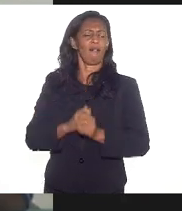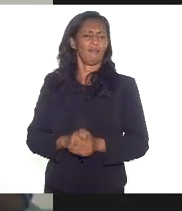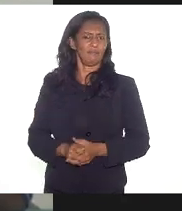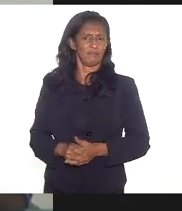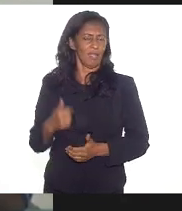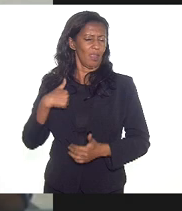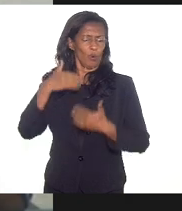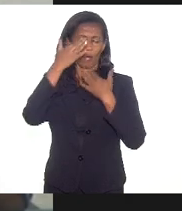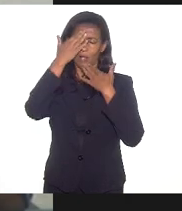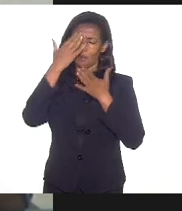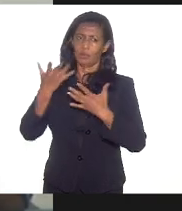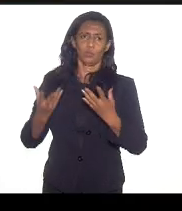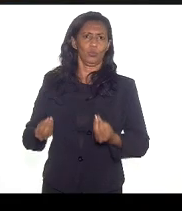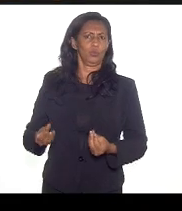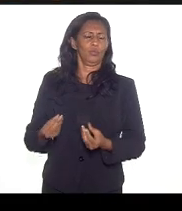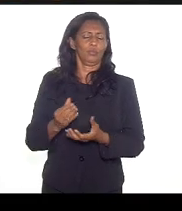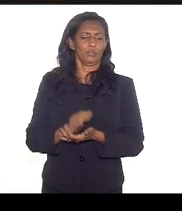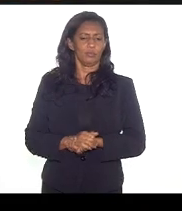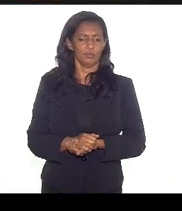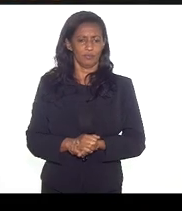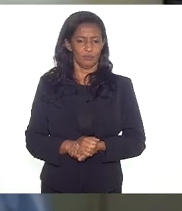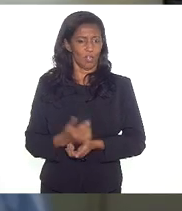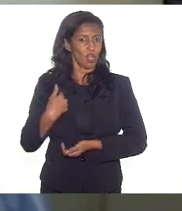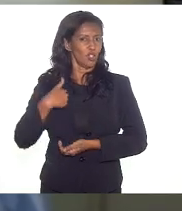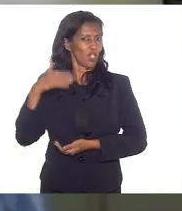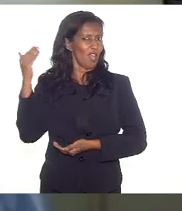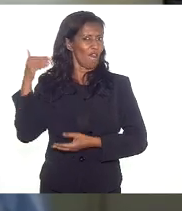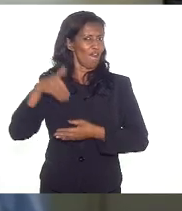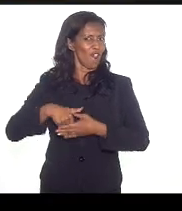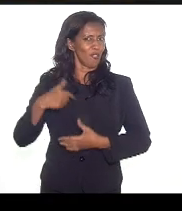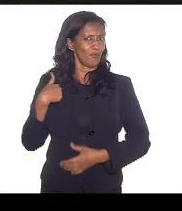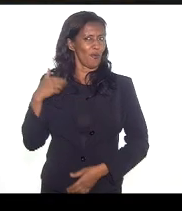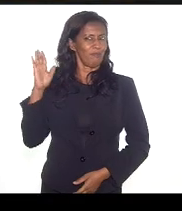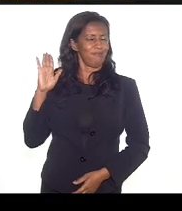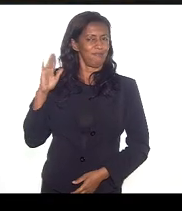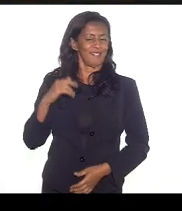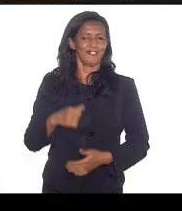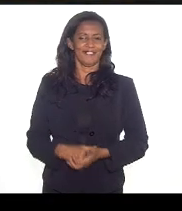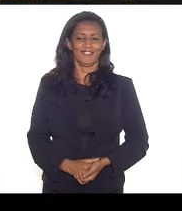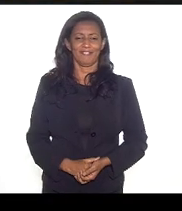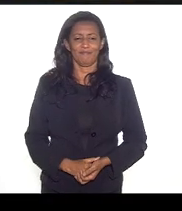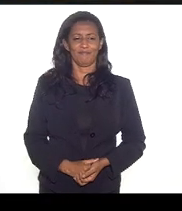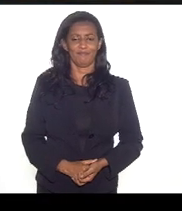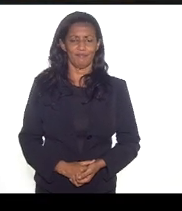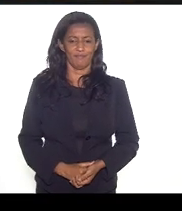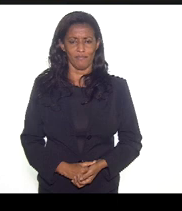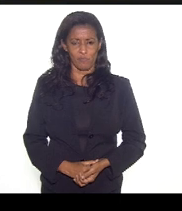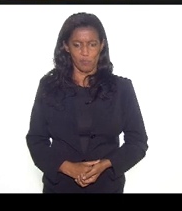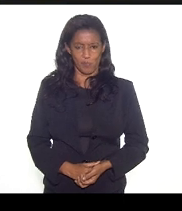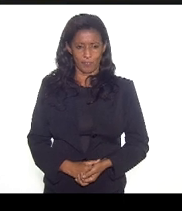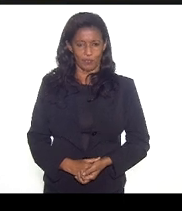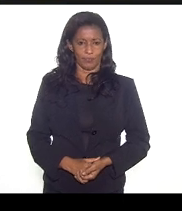momento, e agradeço demais. Já conte com o meu voto, deputado. Okay. Obrigada. Deputada Rosane Félix, por